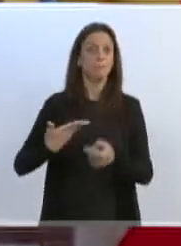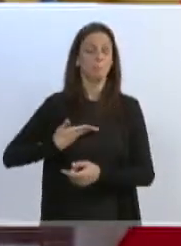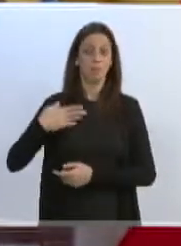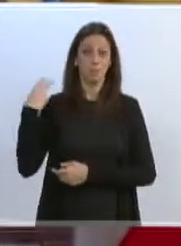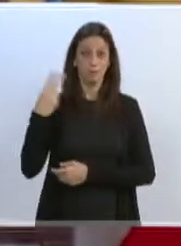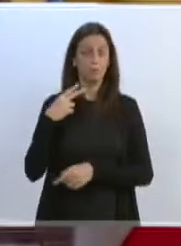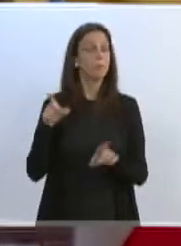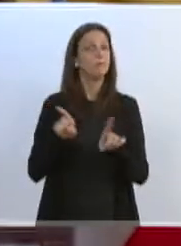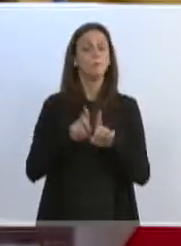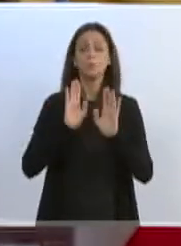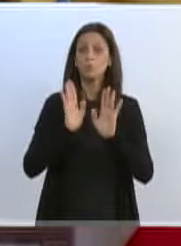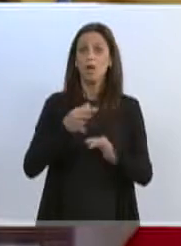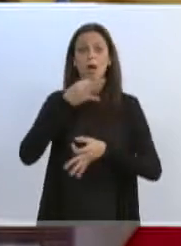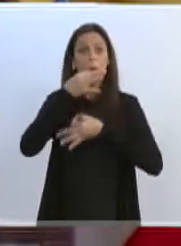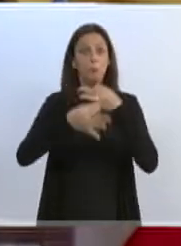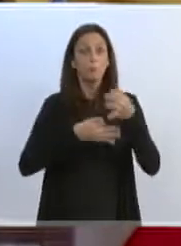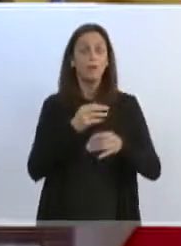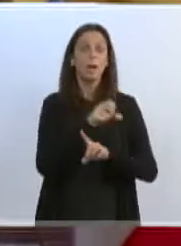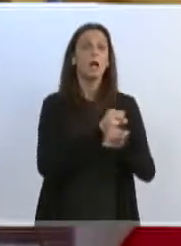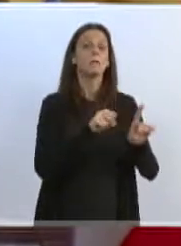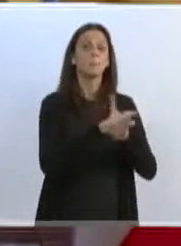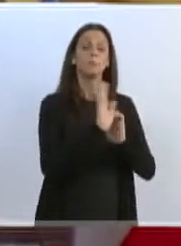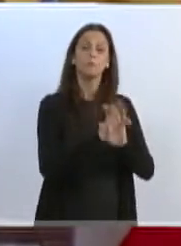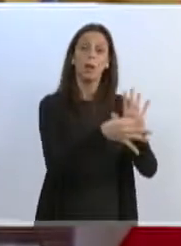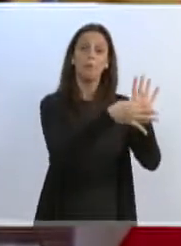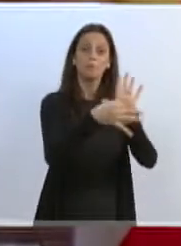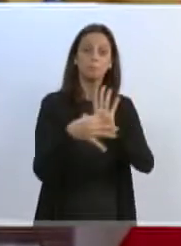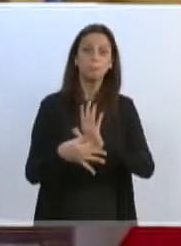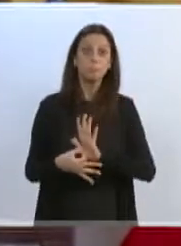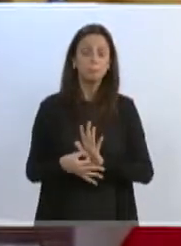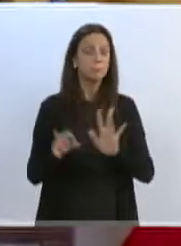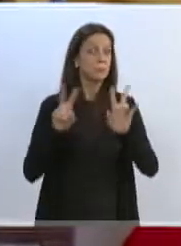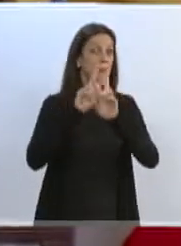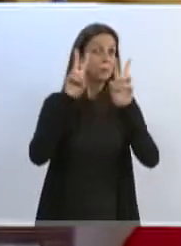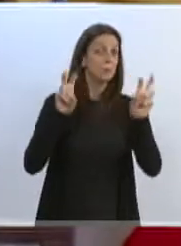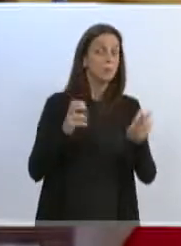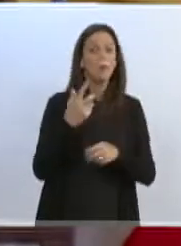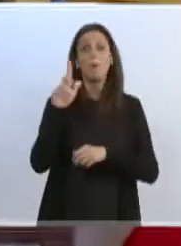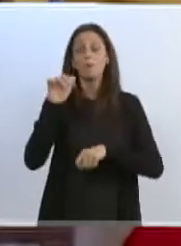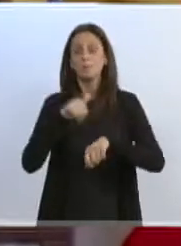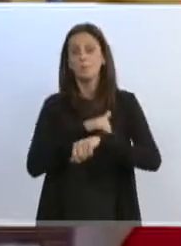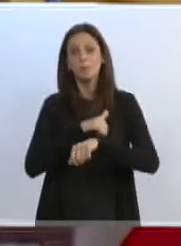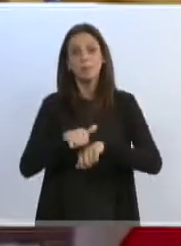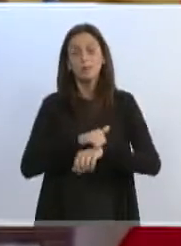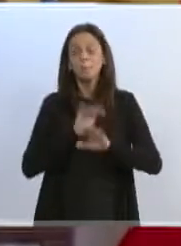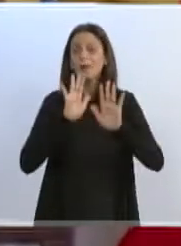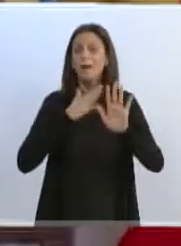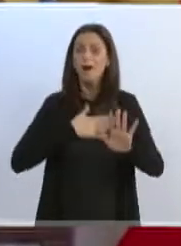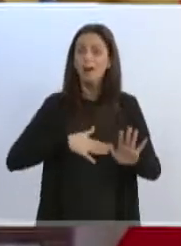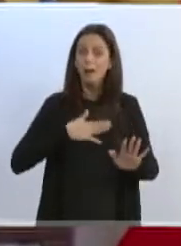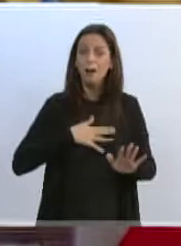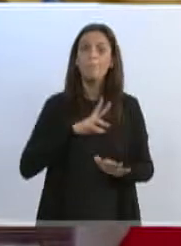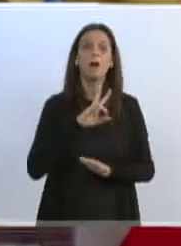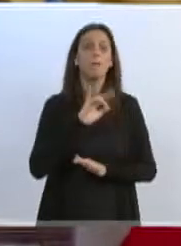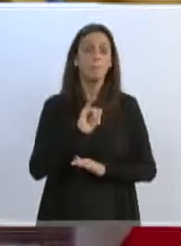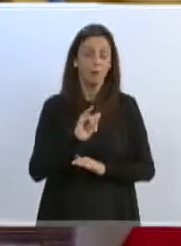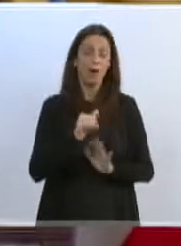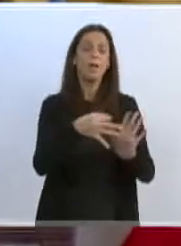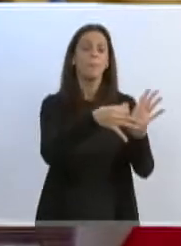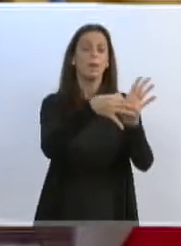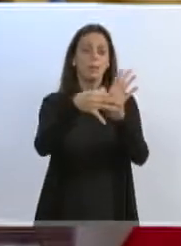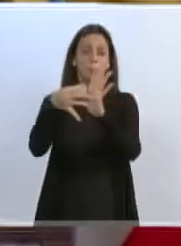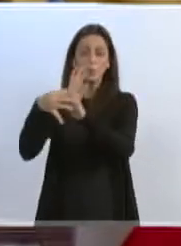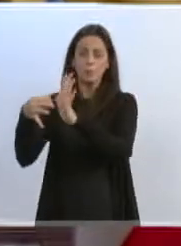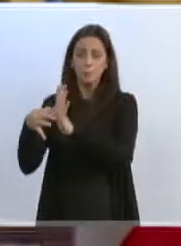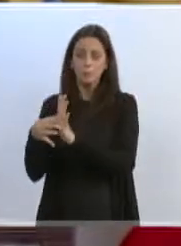de outras pessoas da sociedade sobre o referendo de outras alternativas nós vamos ouvir a todos nós vamos estudar